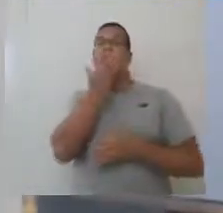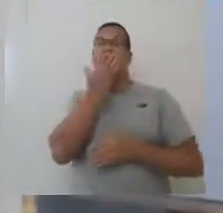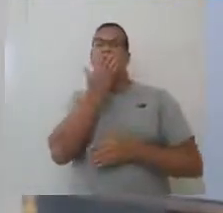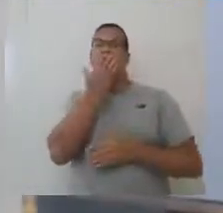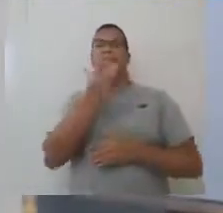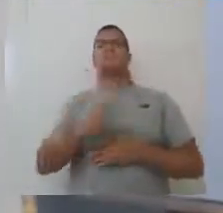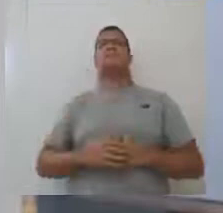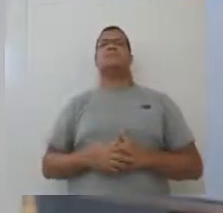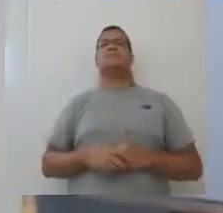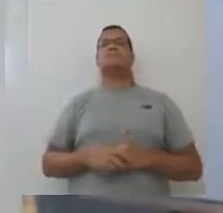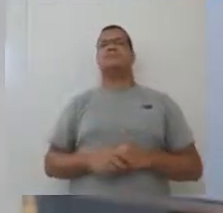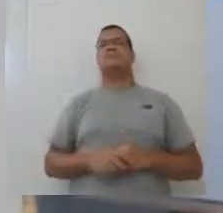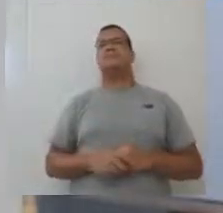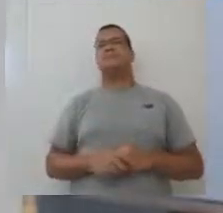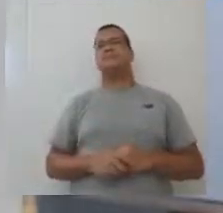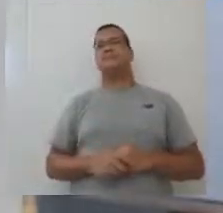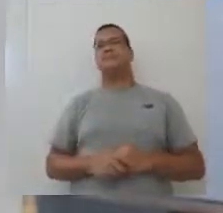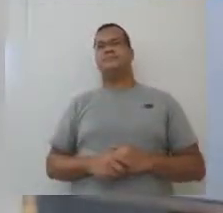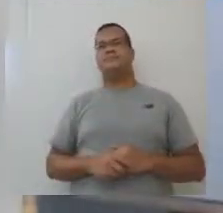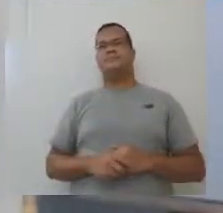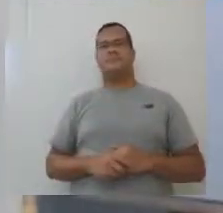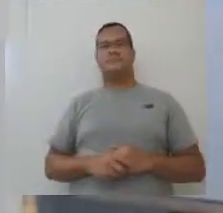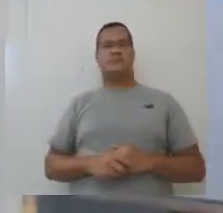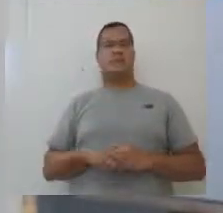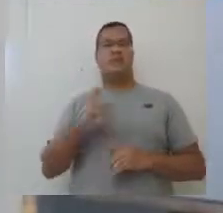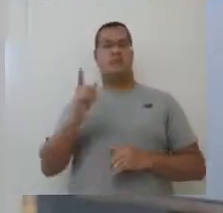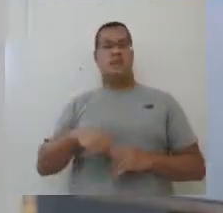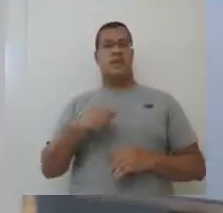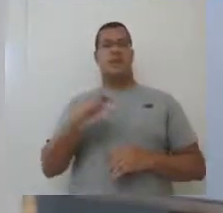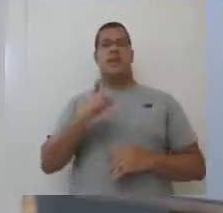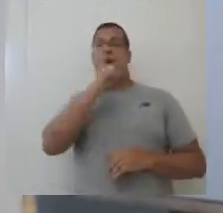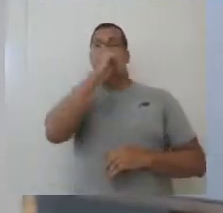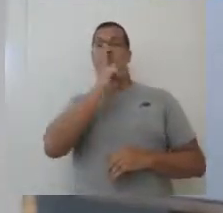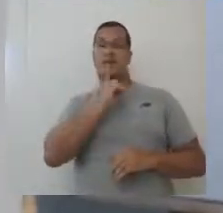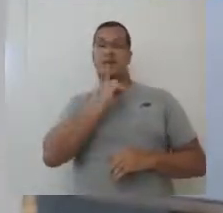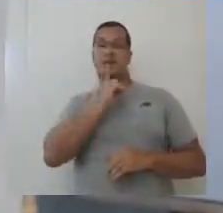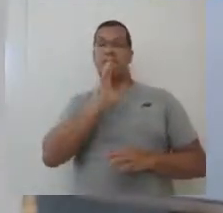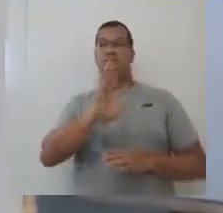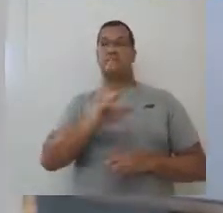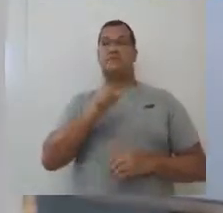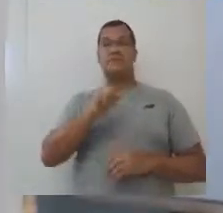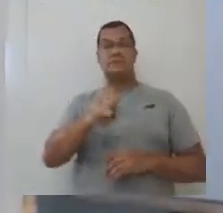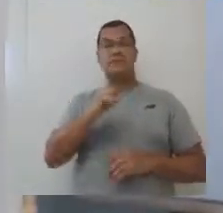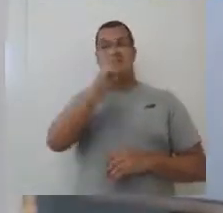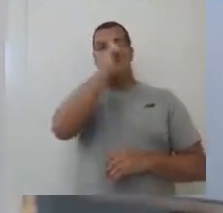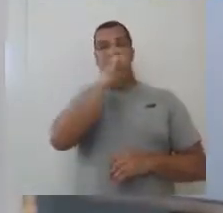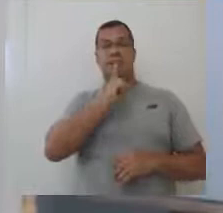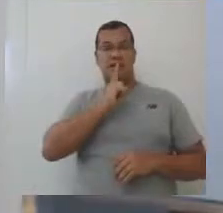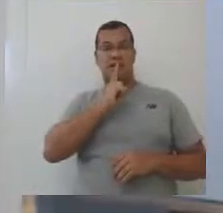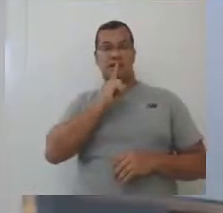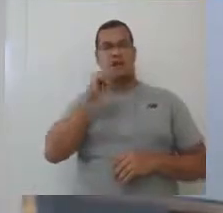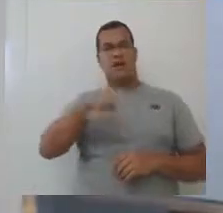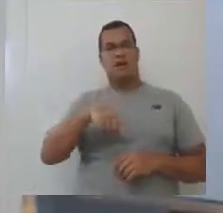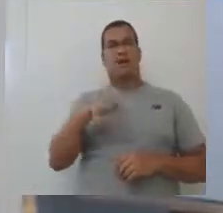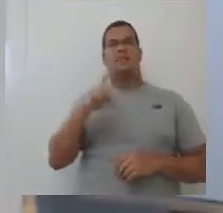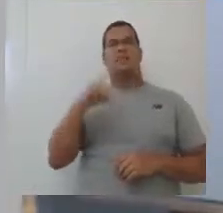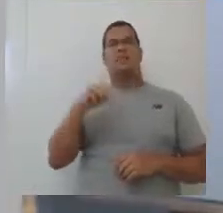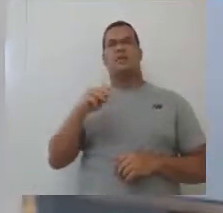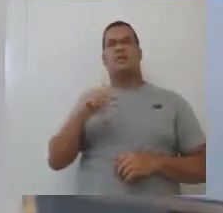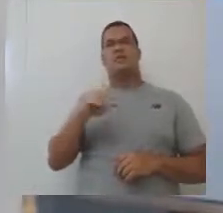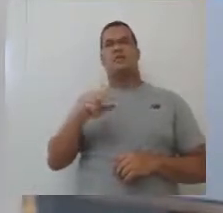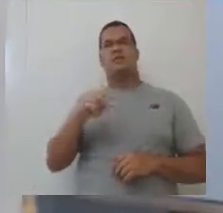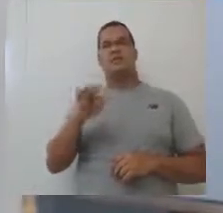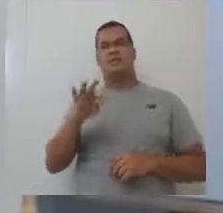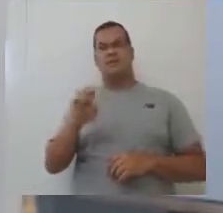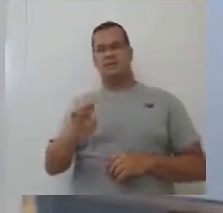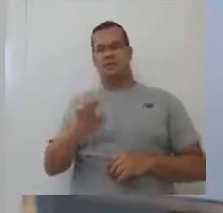ó. Ela é amarela. Se a coloração é amarela, ela é dominante. Então, vê como é